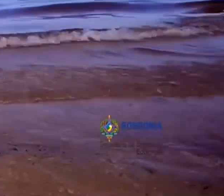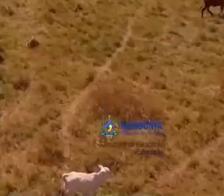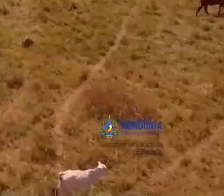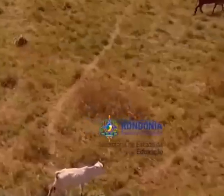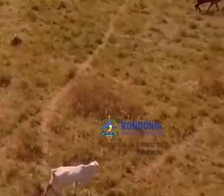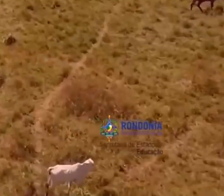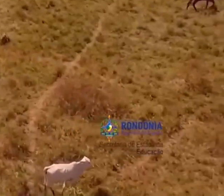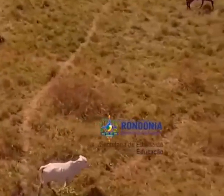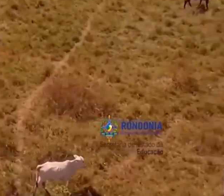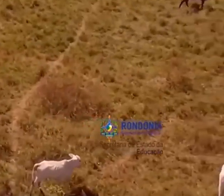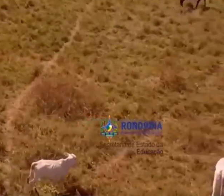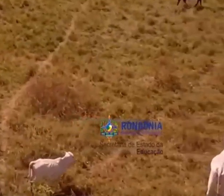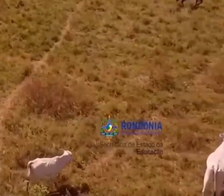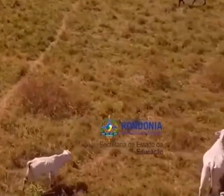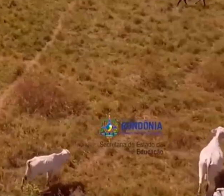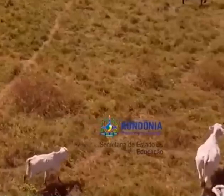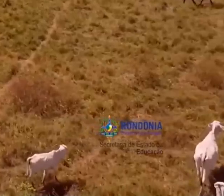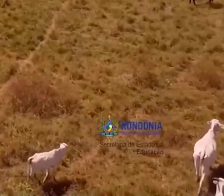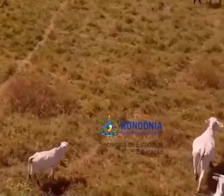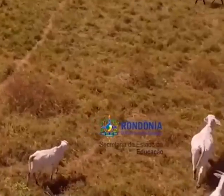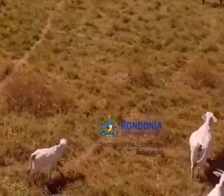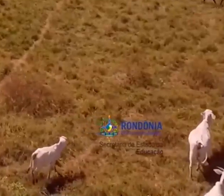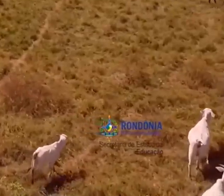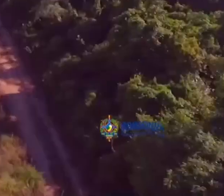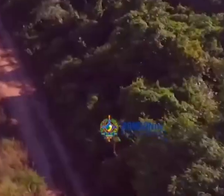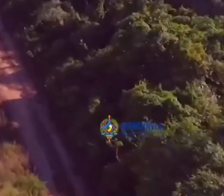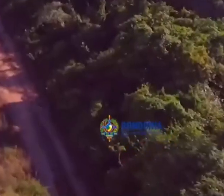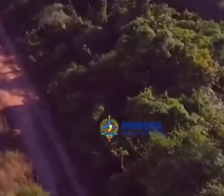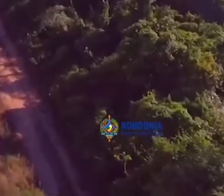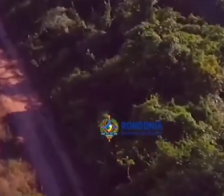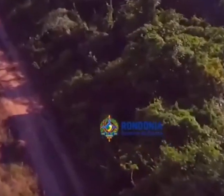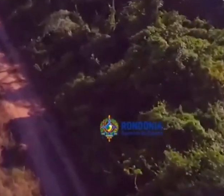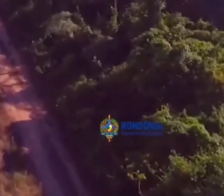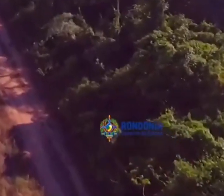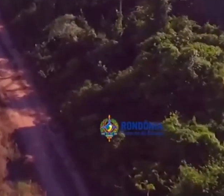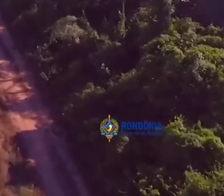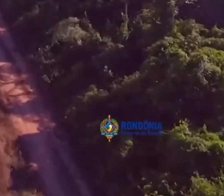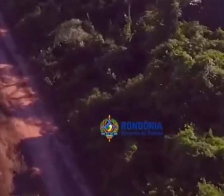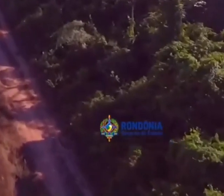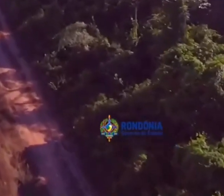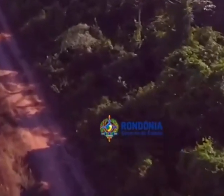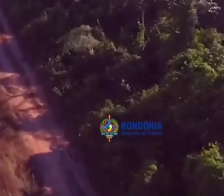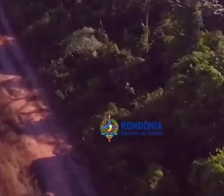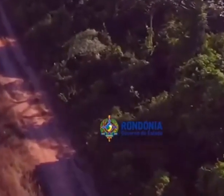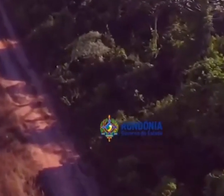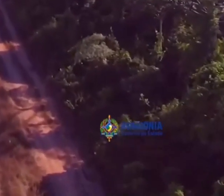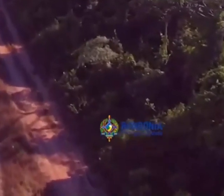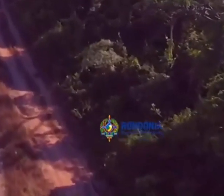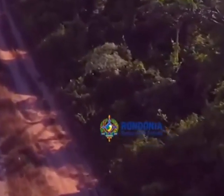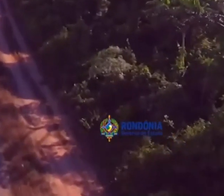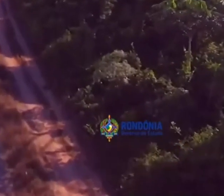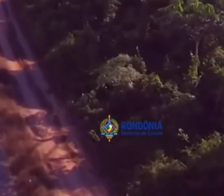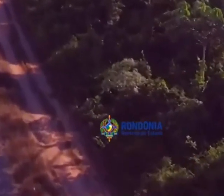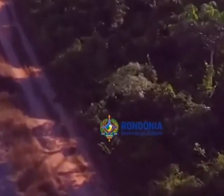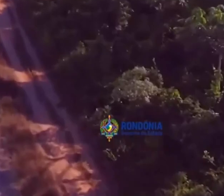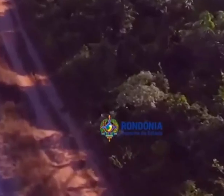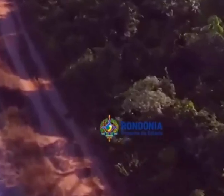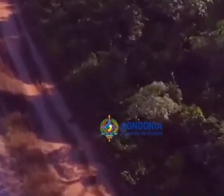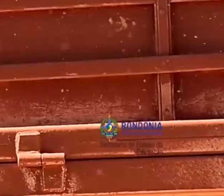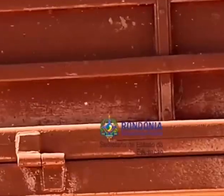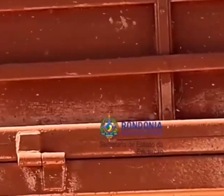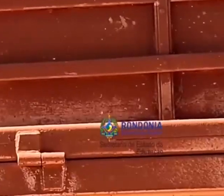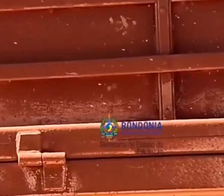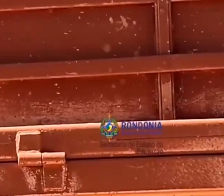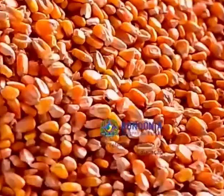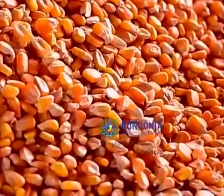anos o avanço da fronteira agrícola com a devastação em larga escala da floresta amazônica e o plantio de extensas áreas